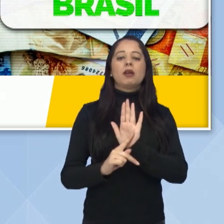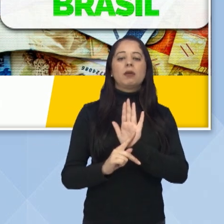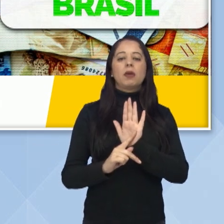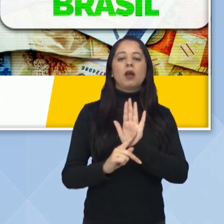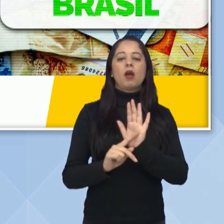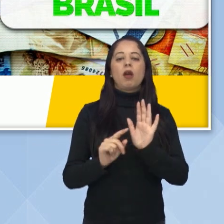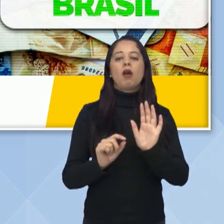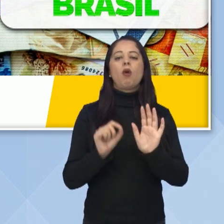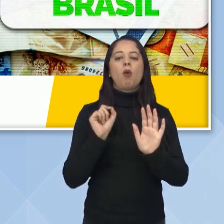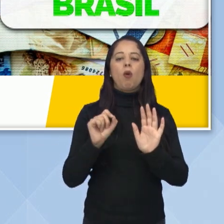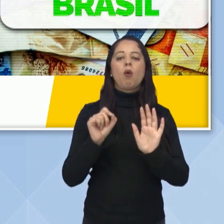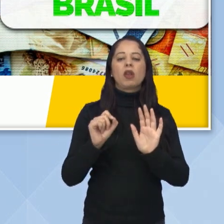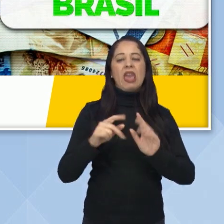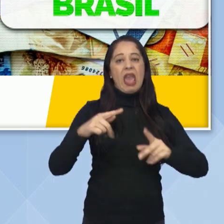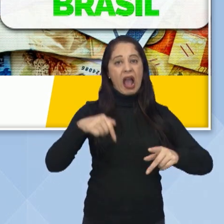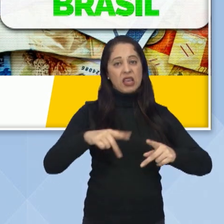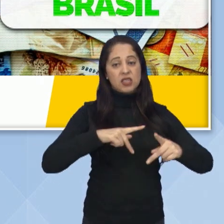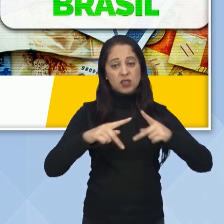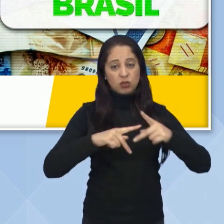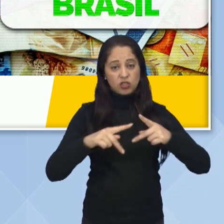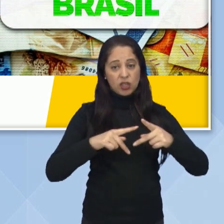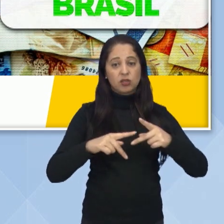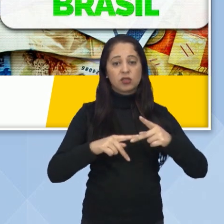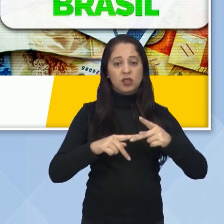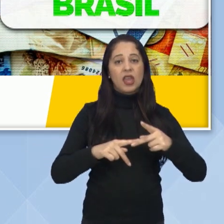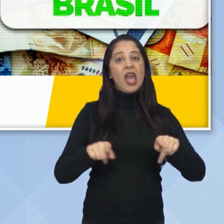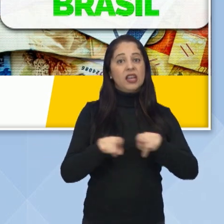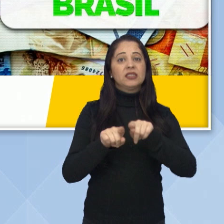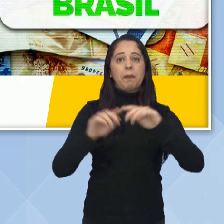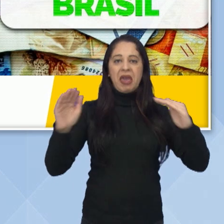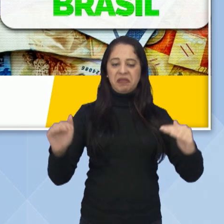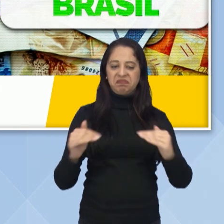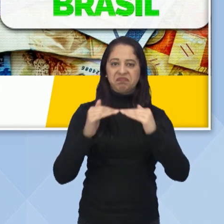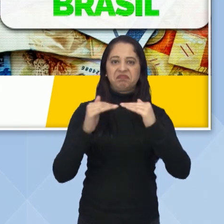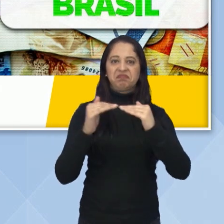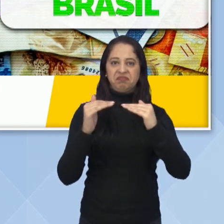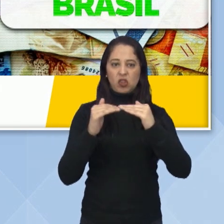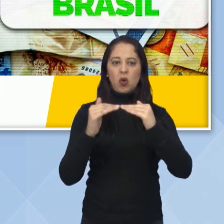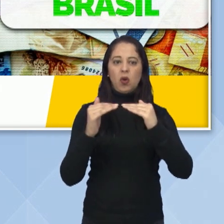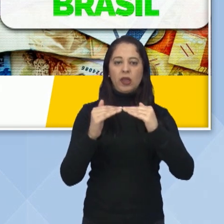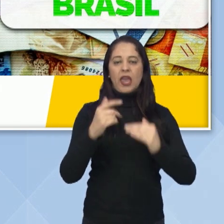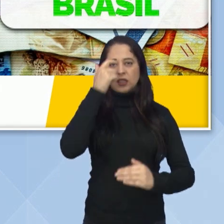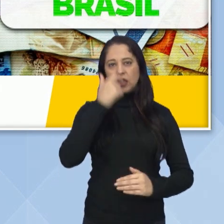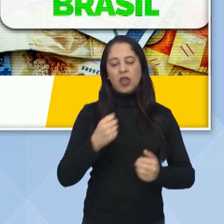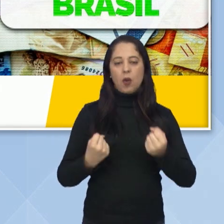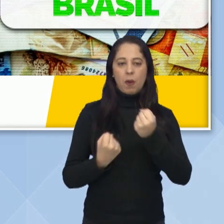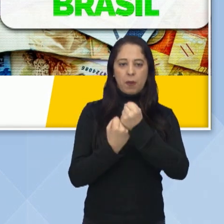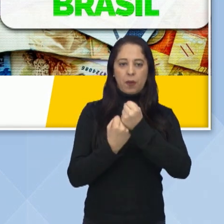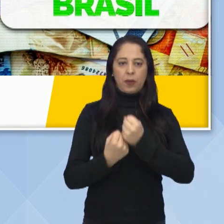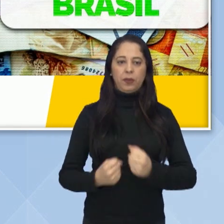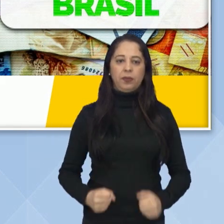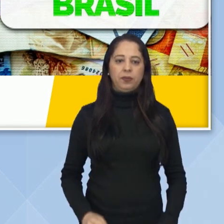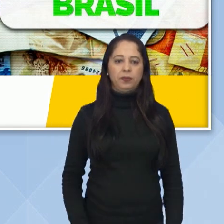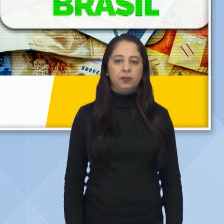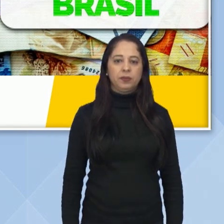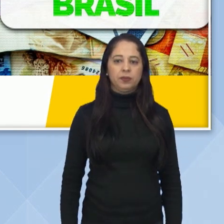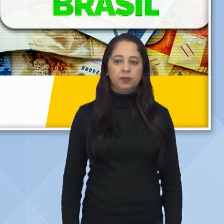dívidas de São José dos Campos vai na mesma linha e tem o meu apoio.